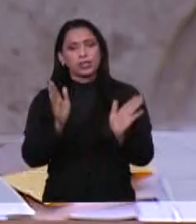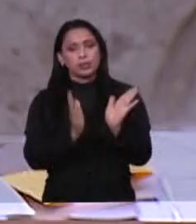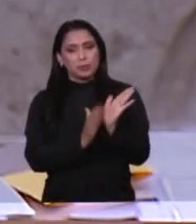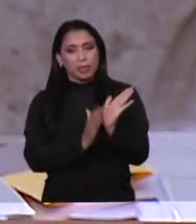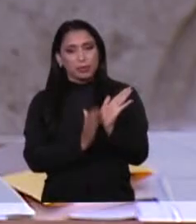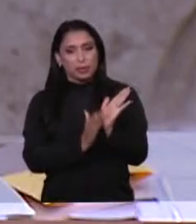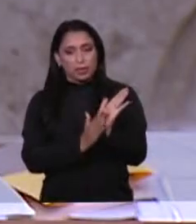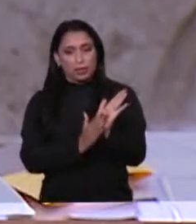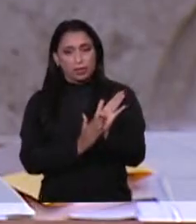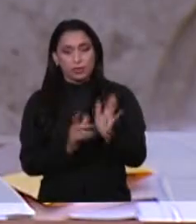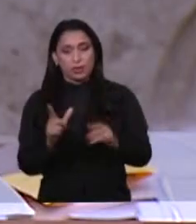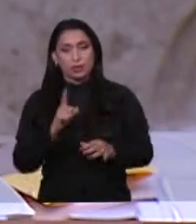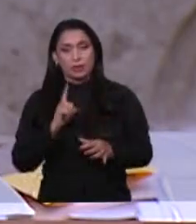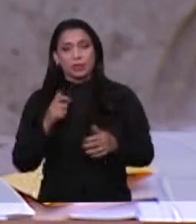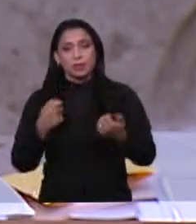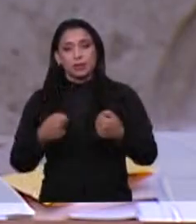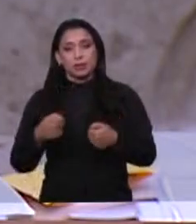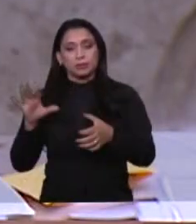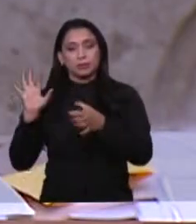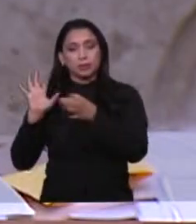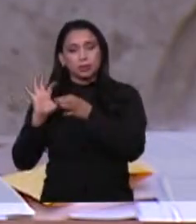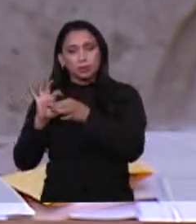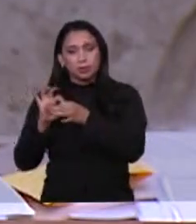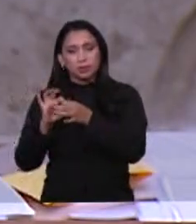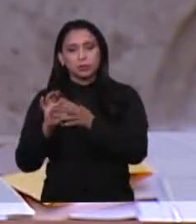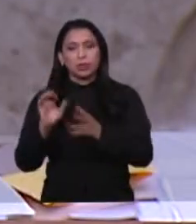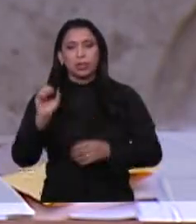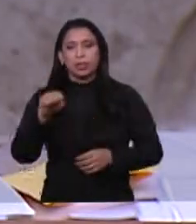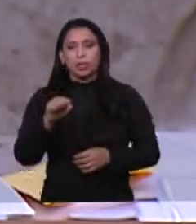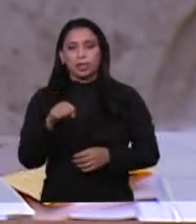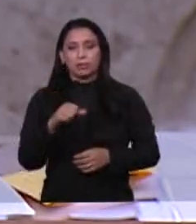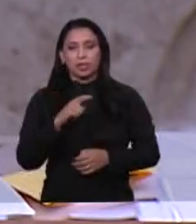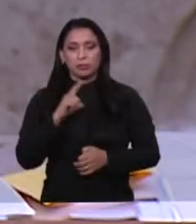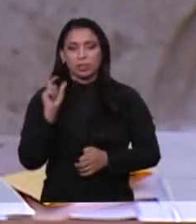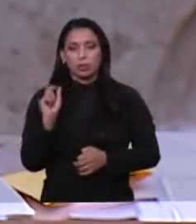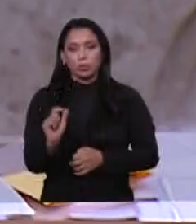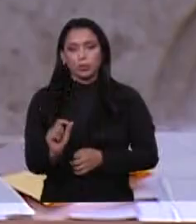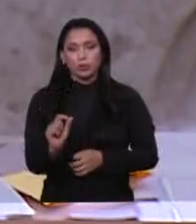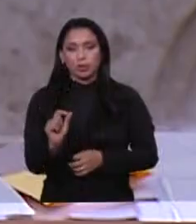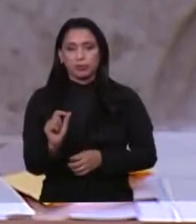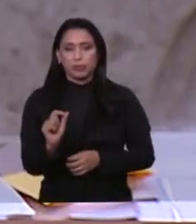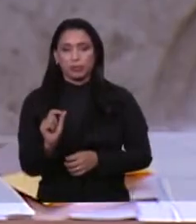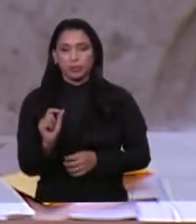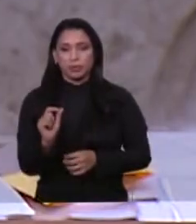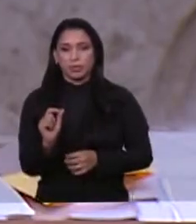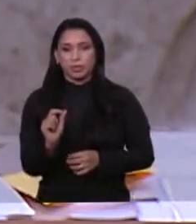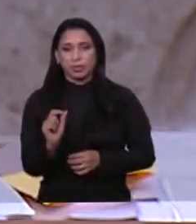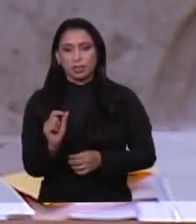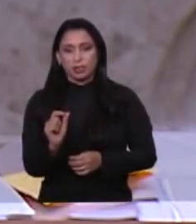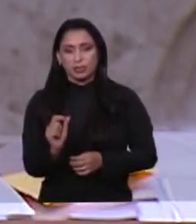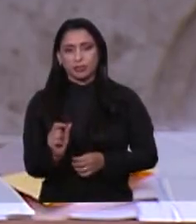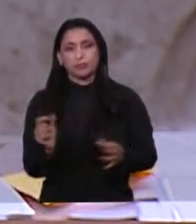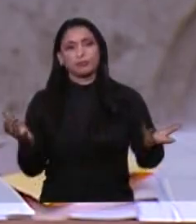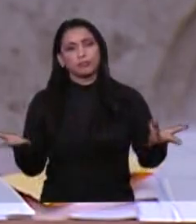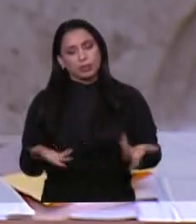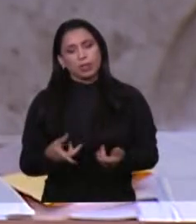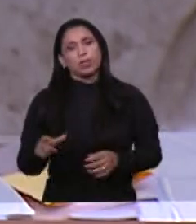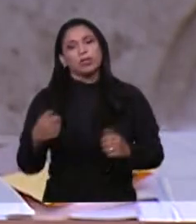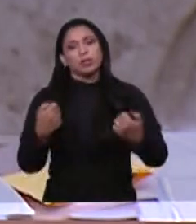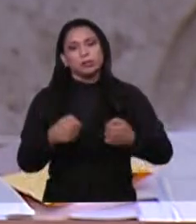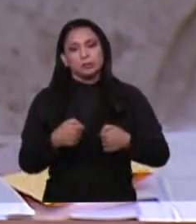Temos de contextualizar, sim, o antes e o durante. Temos